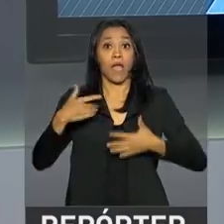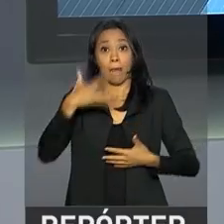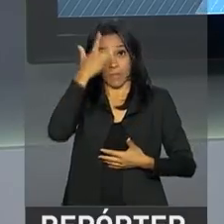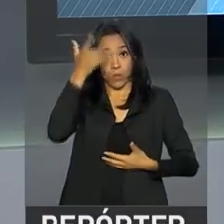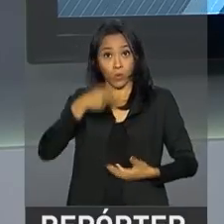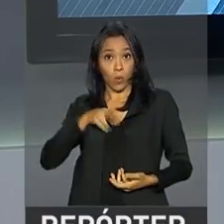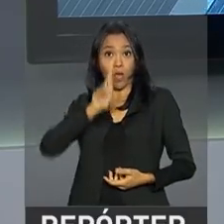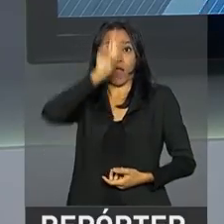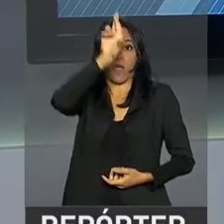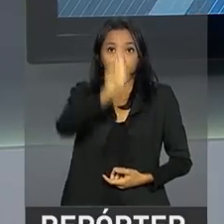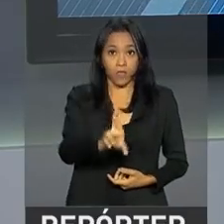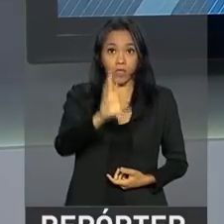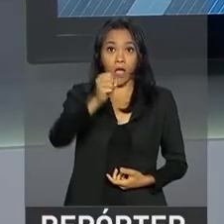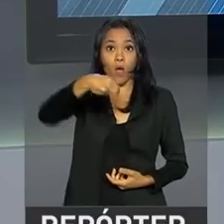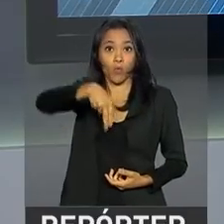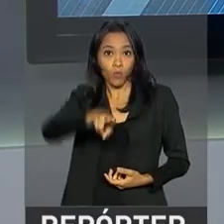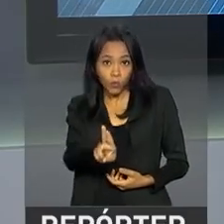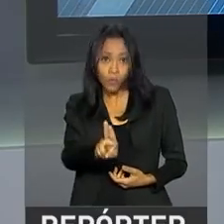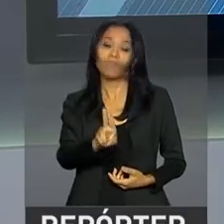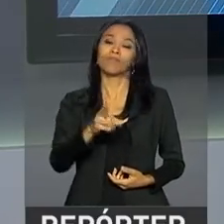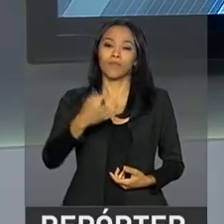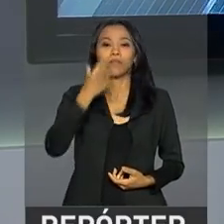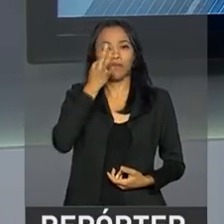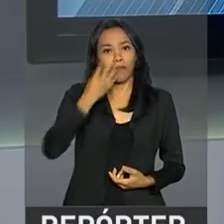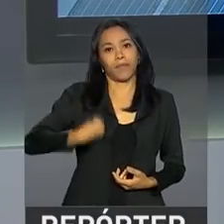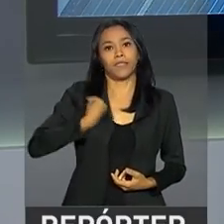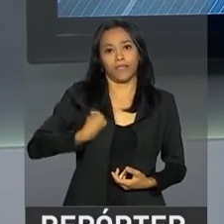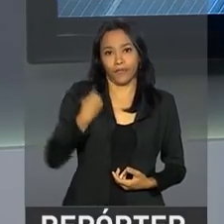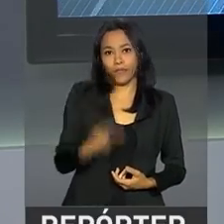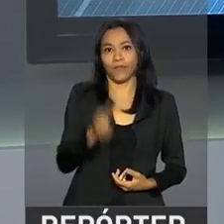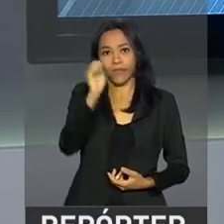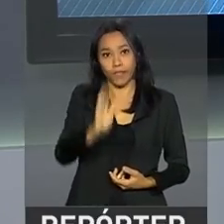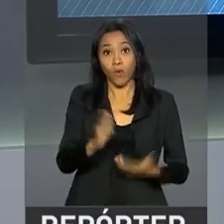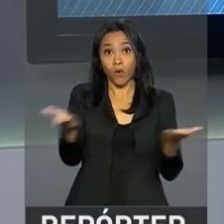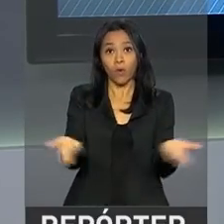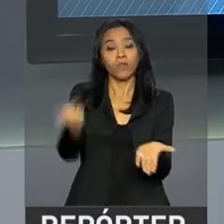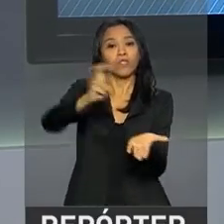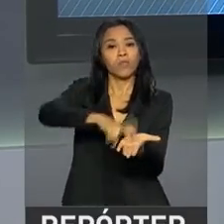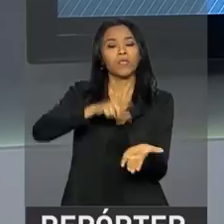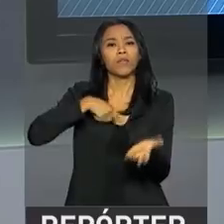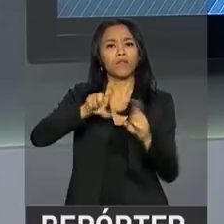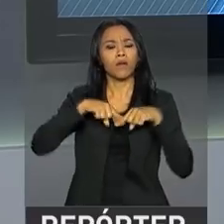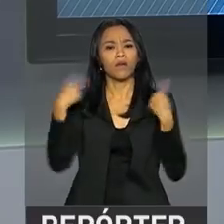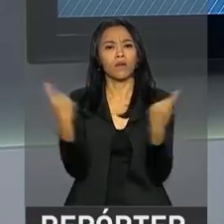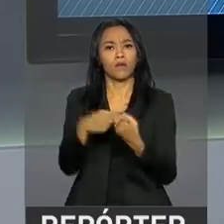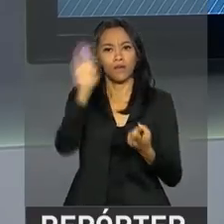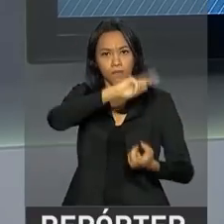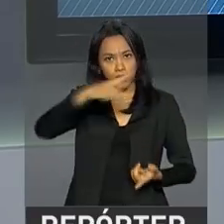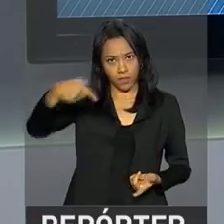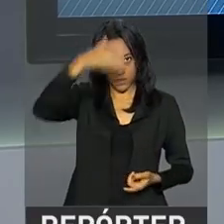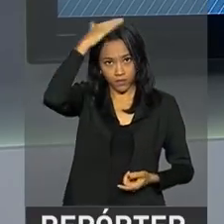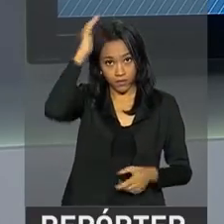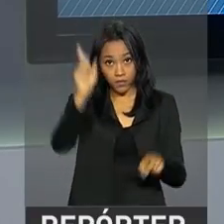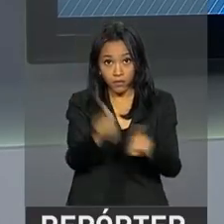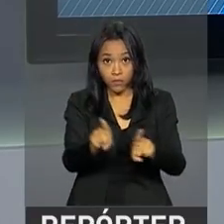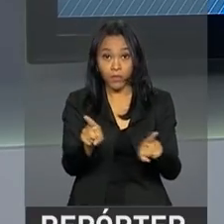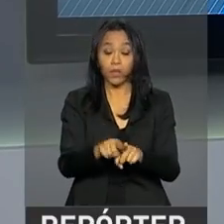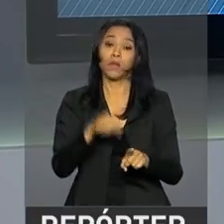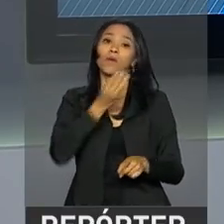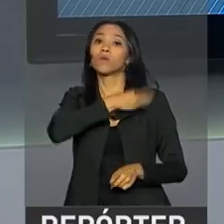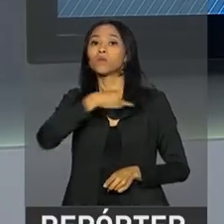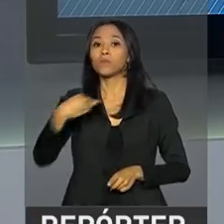refugiados filippo grandi está no brasil na manhã de hoje ele se reuniu com o presidente michel temer e também com o ministro de relações